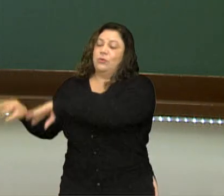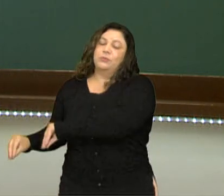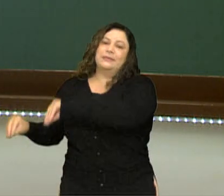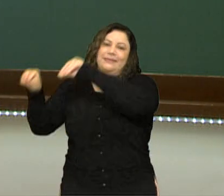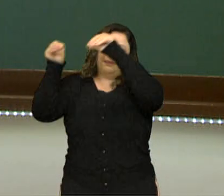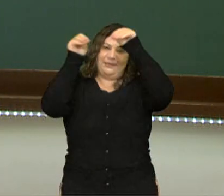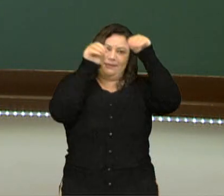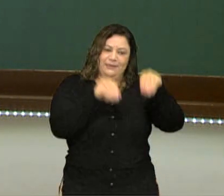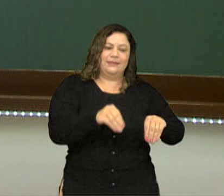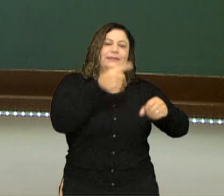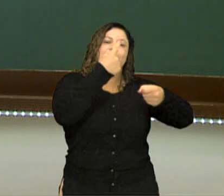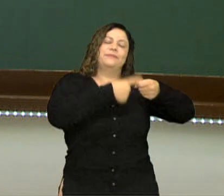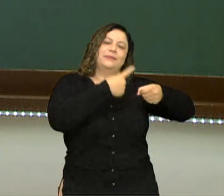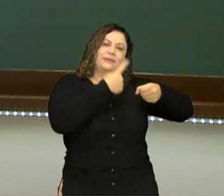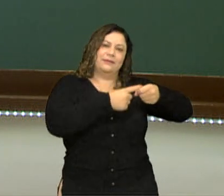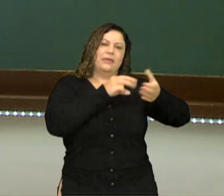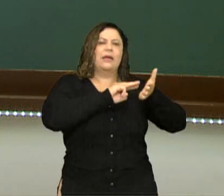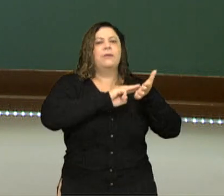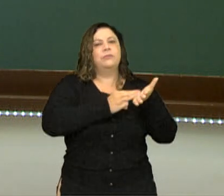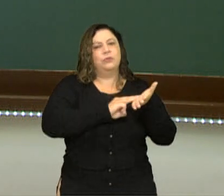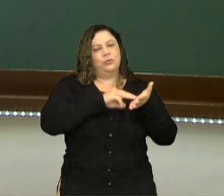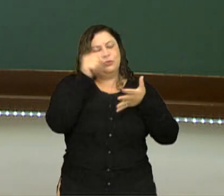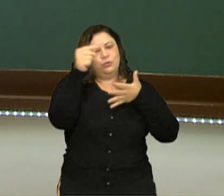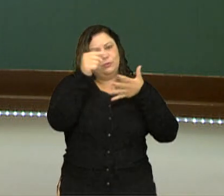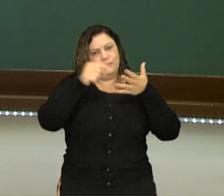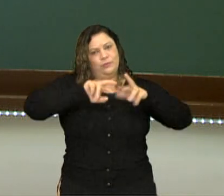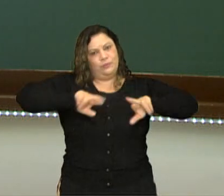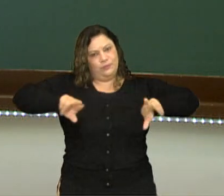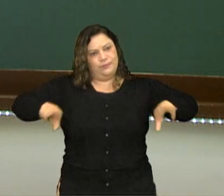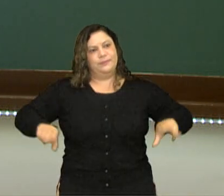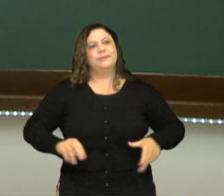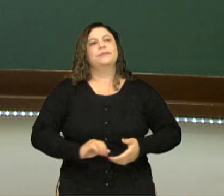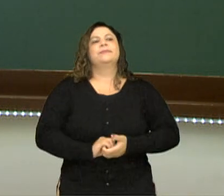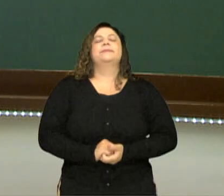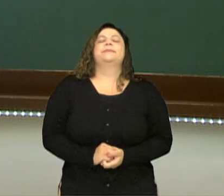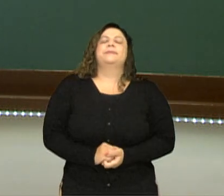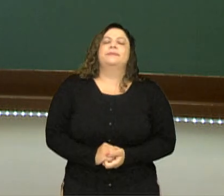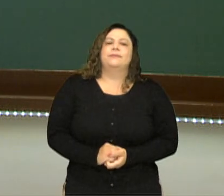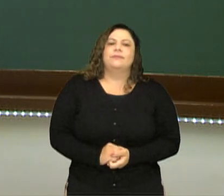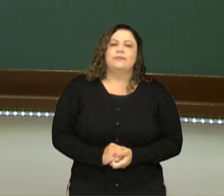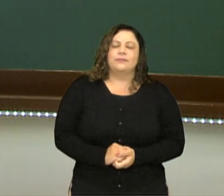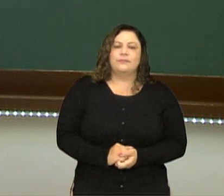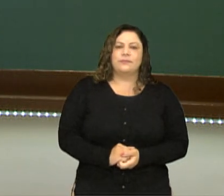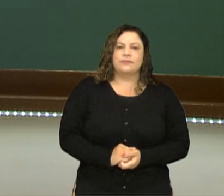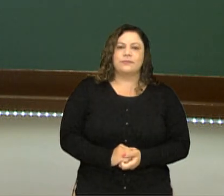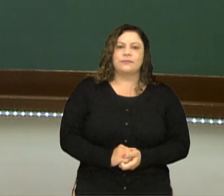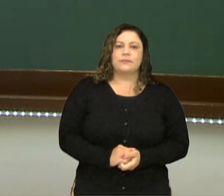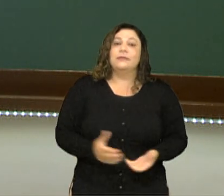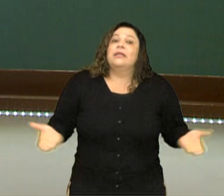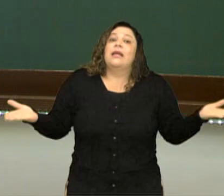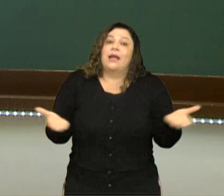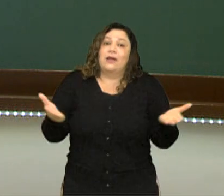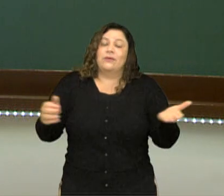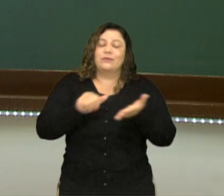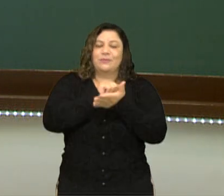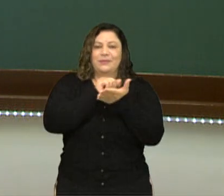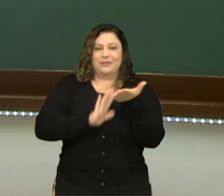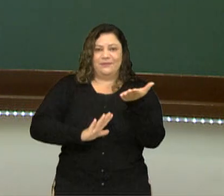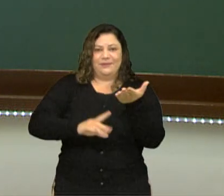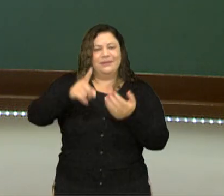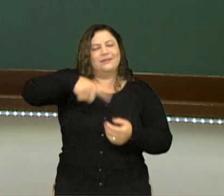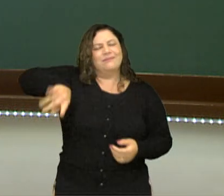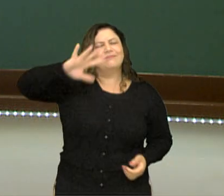motivos, segundo ali o que nós falamos, tá? Então, característica bem importante também. Agora, uma atividadezinha para